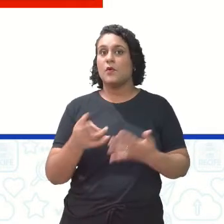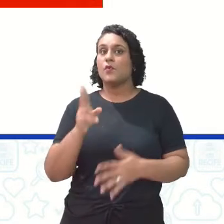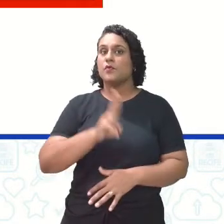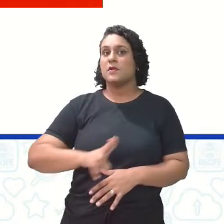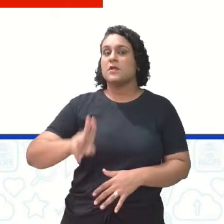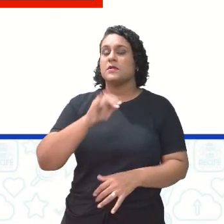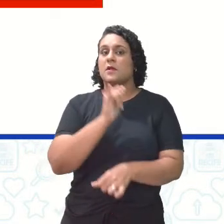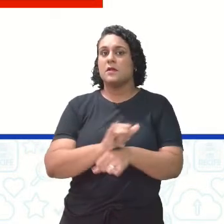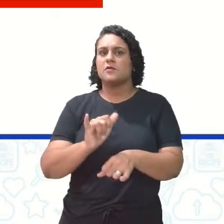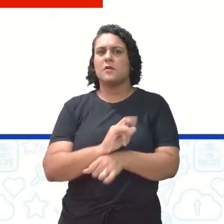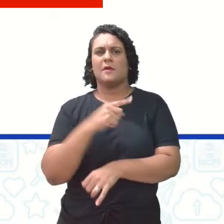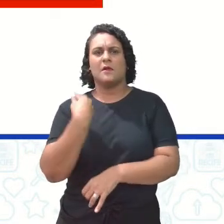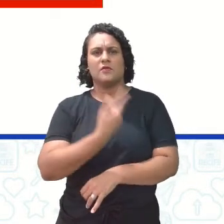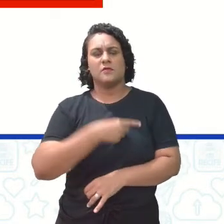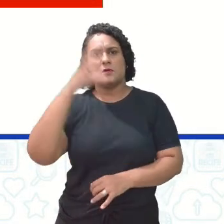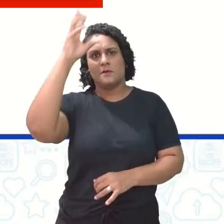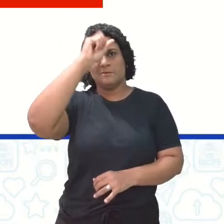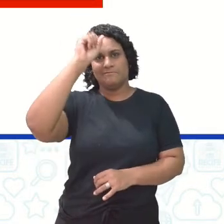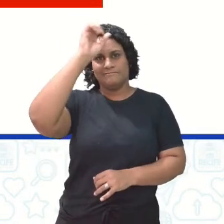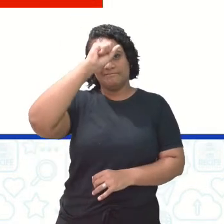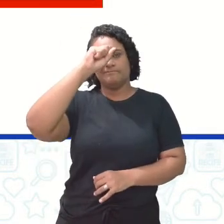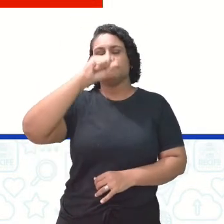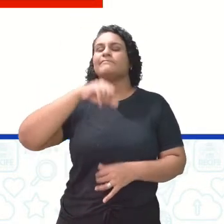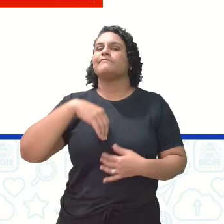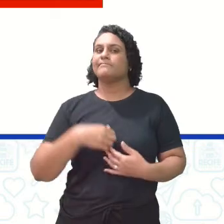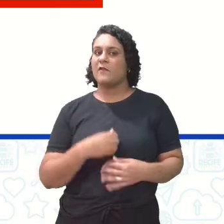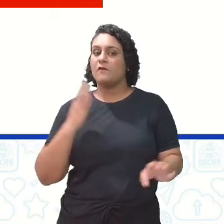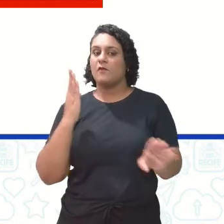gente aprendeu, ou seja, eu vou chegar à